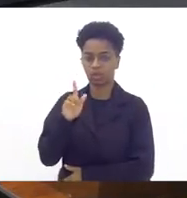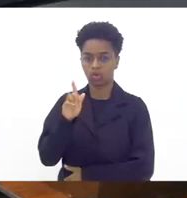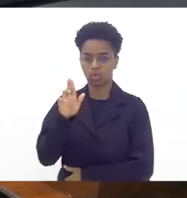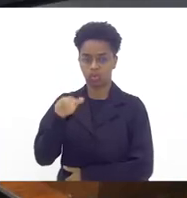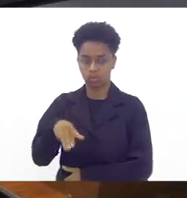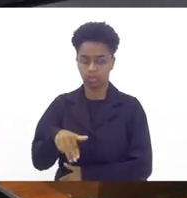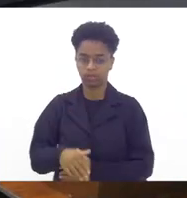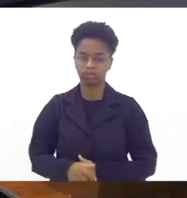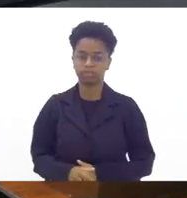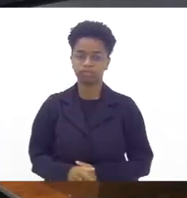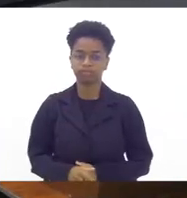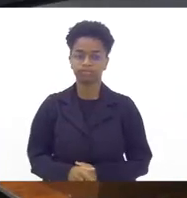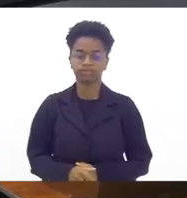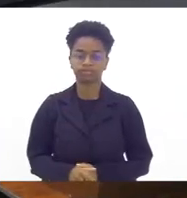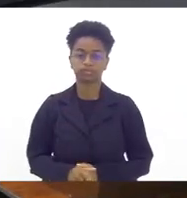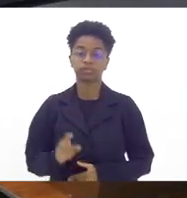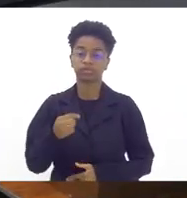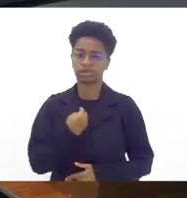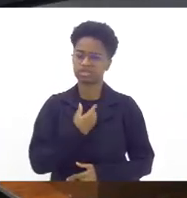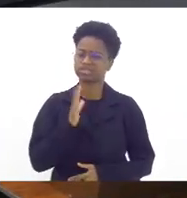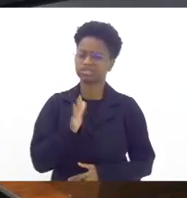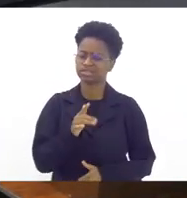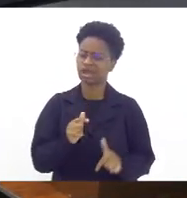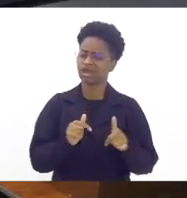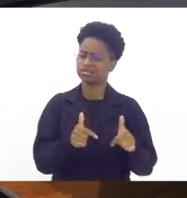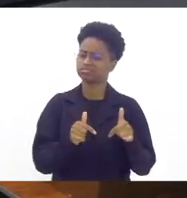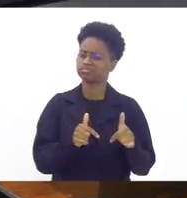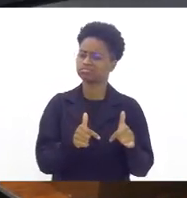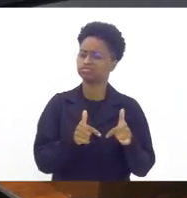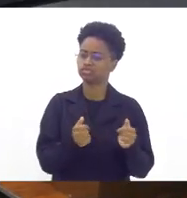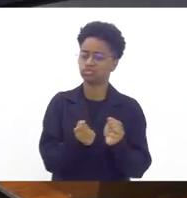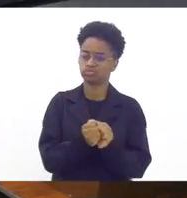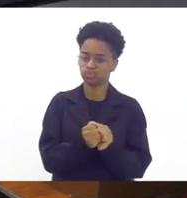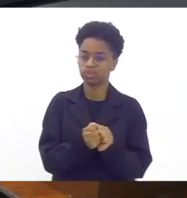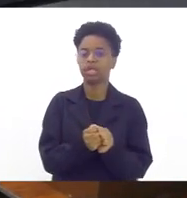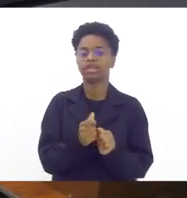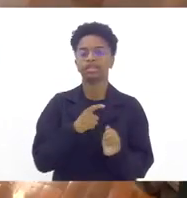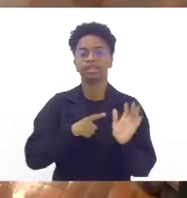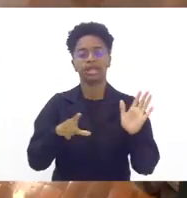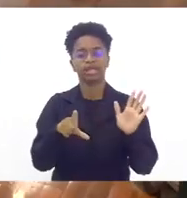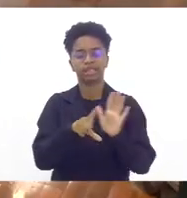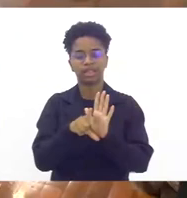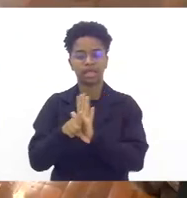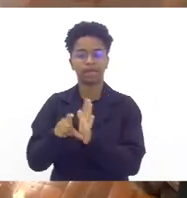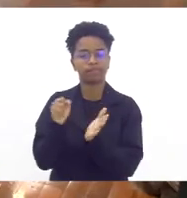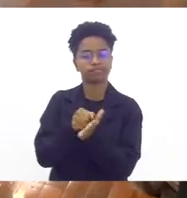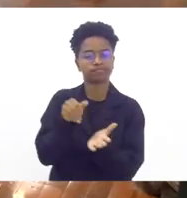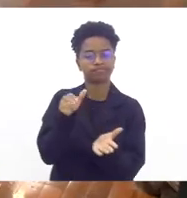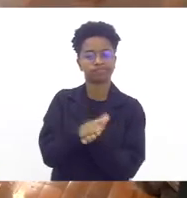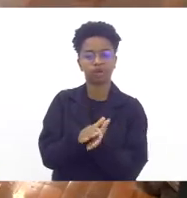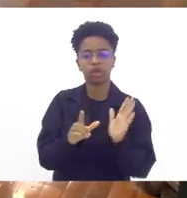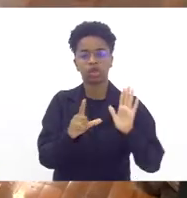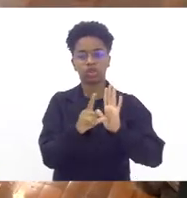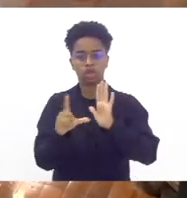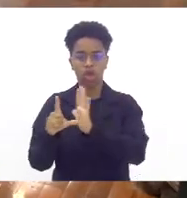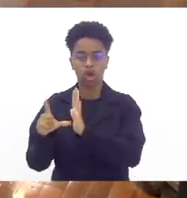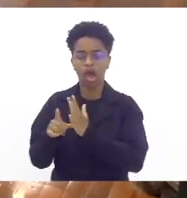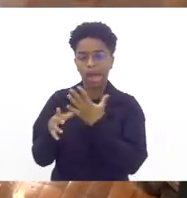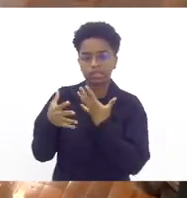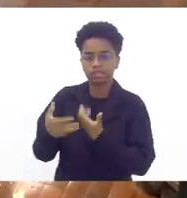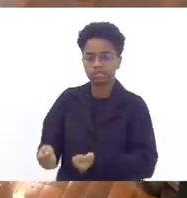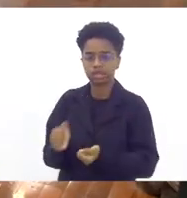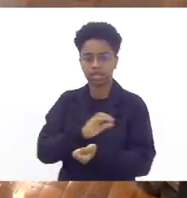fizemos muitos cúmplices juntos das leis que punem os estabelecimentos que toleram o